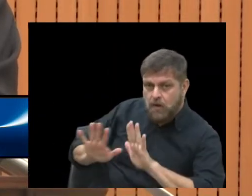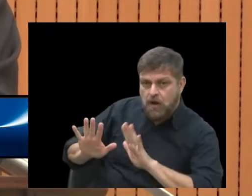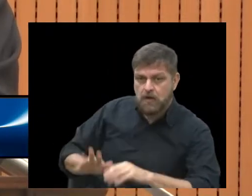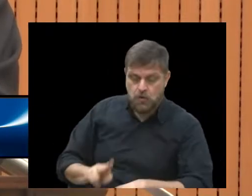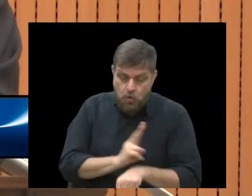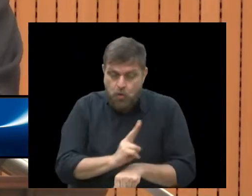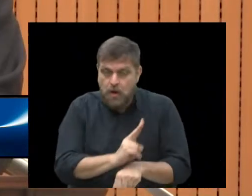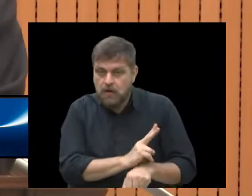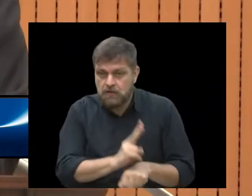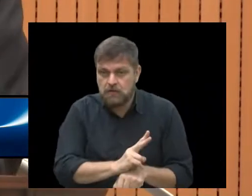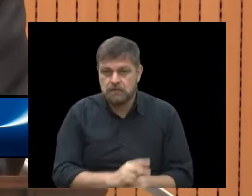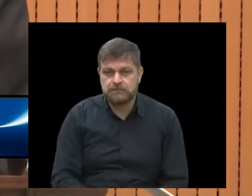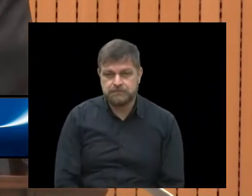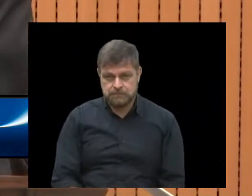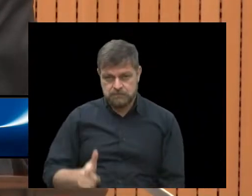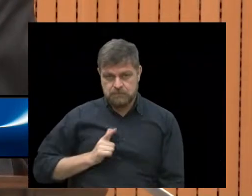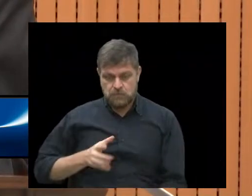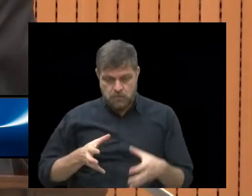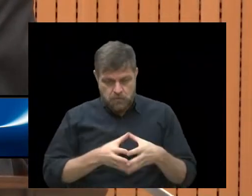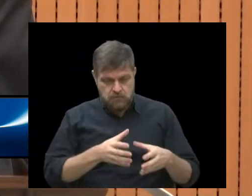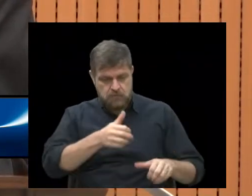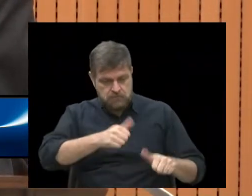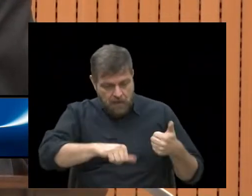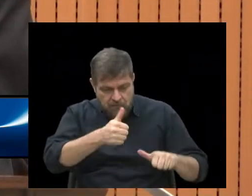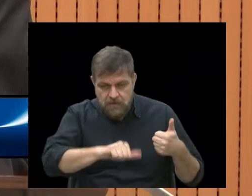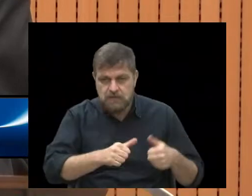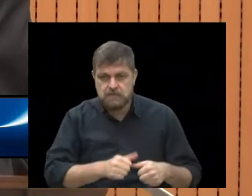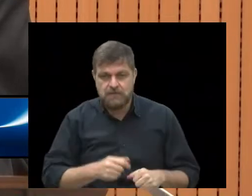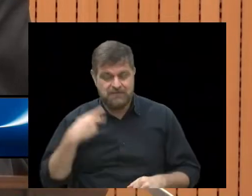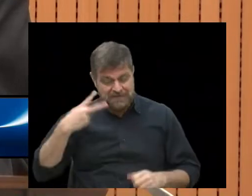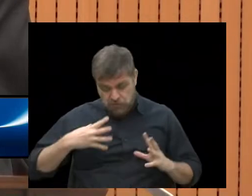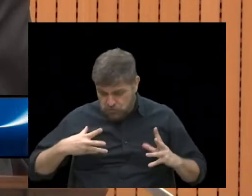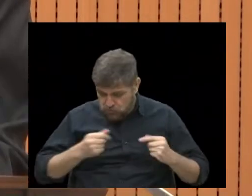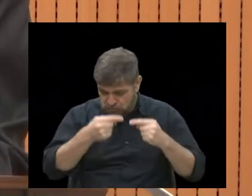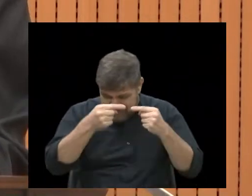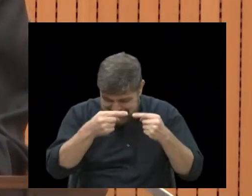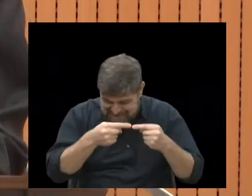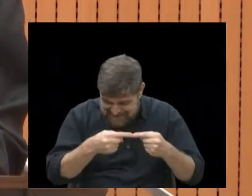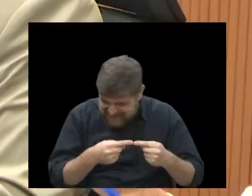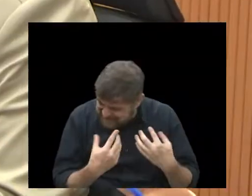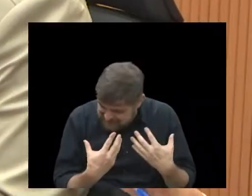de Legalidade avaliou e aprovou por unanimidade, senhor presidente.